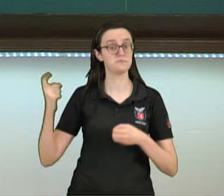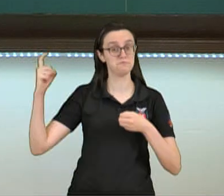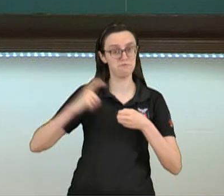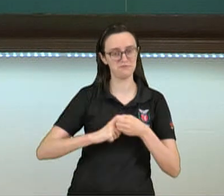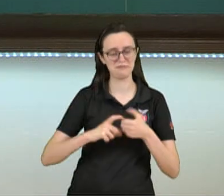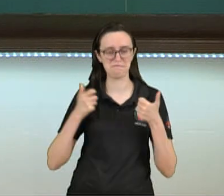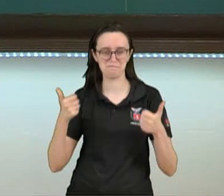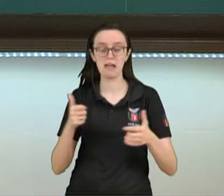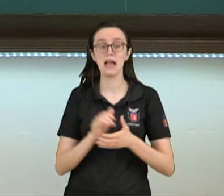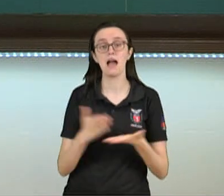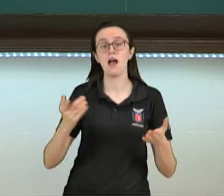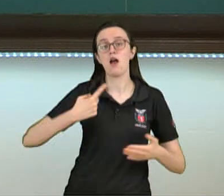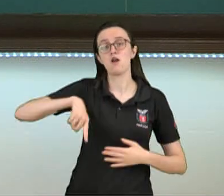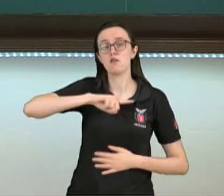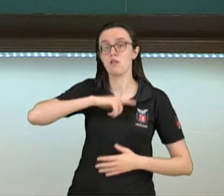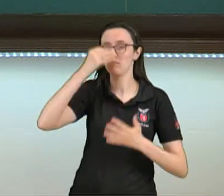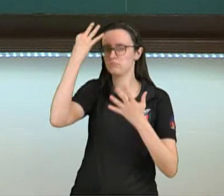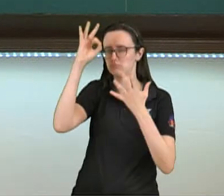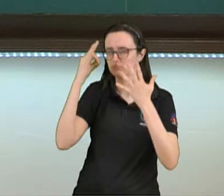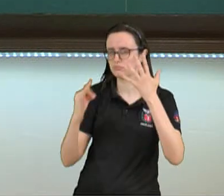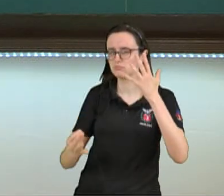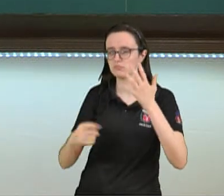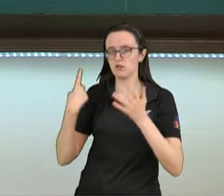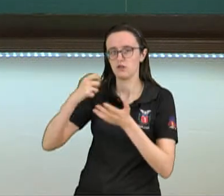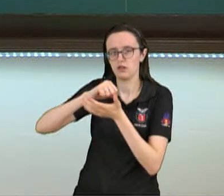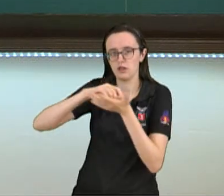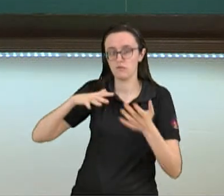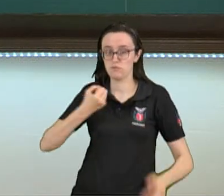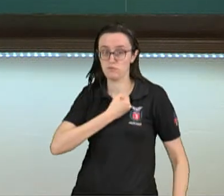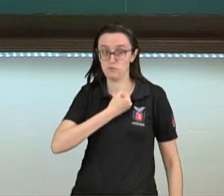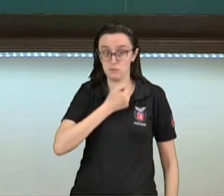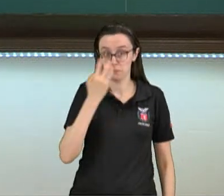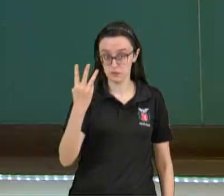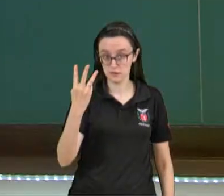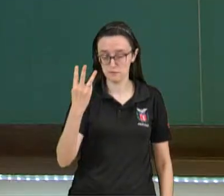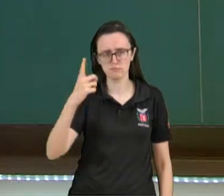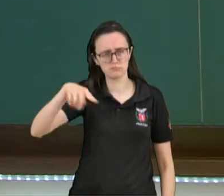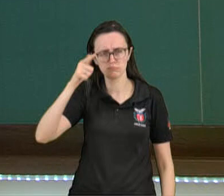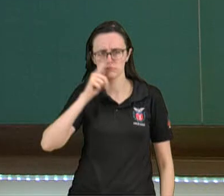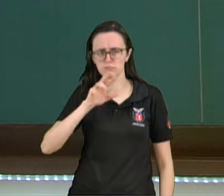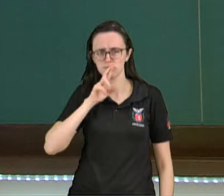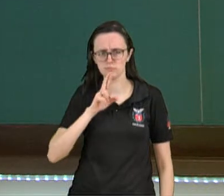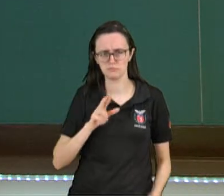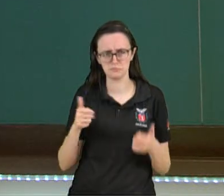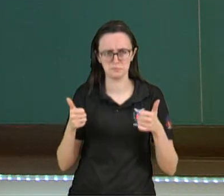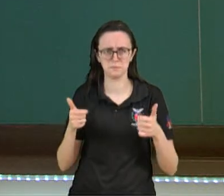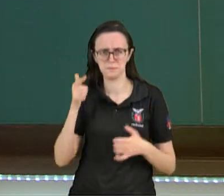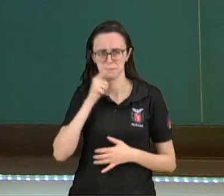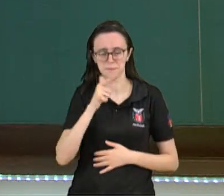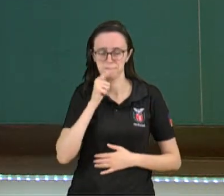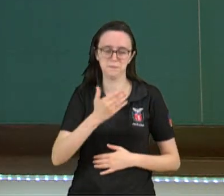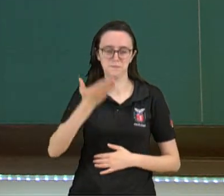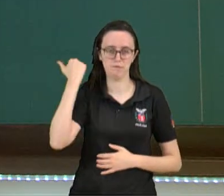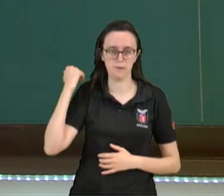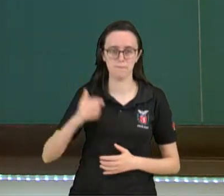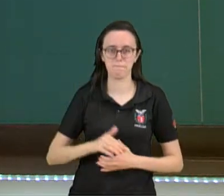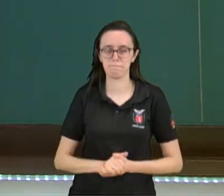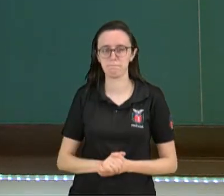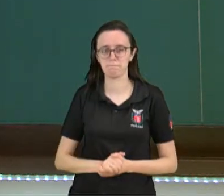Voltamos, pessoal. Vamos para a nossa correção da nossa atividade 3. Conseguiram responder? Vamos lá.